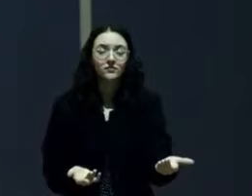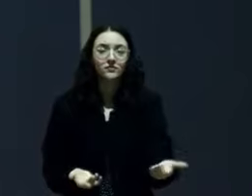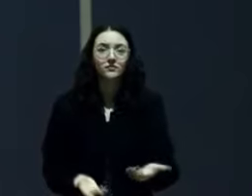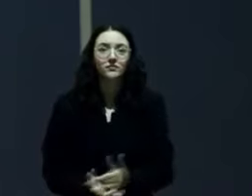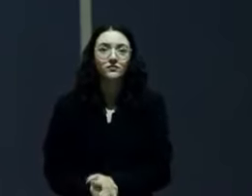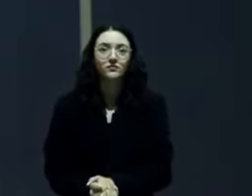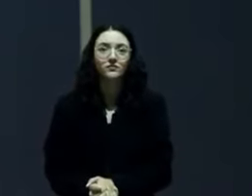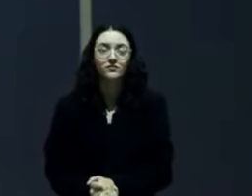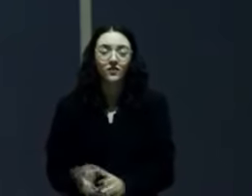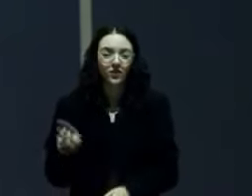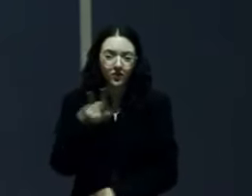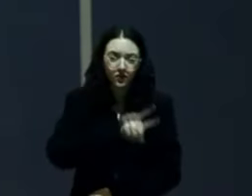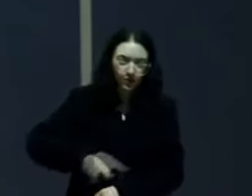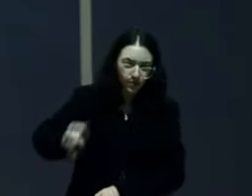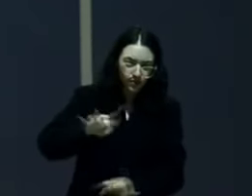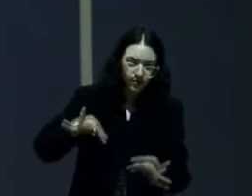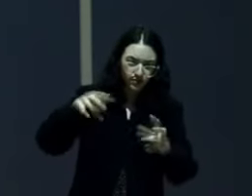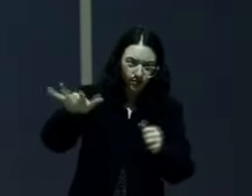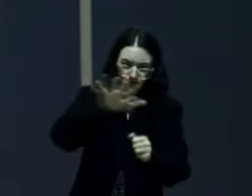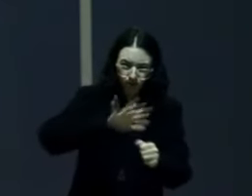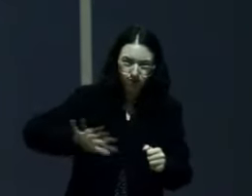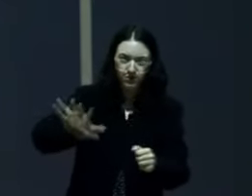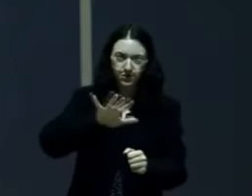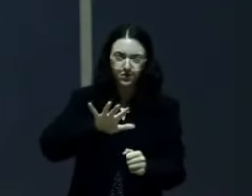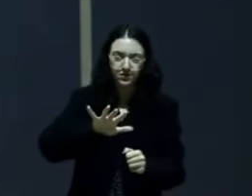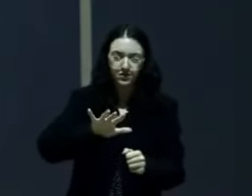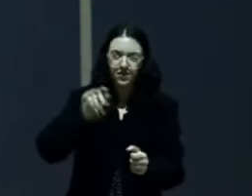Vocês estão fazendo tudo, menos ceia.